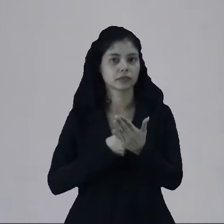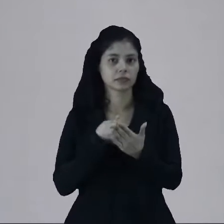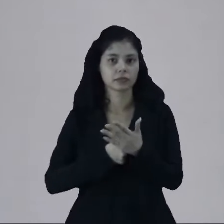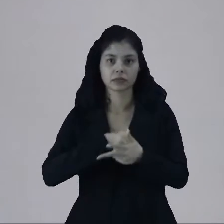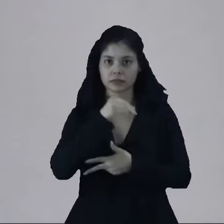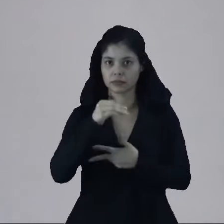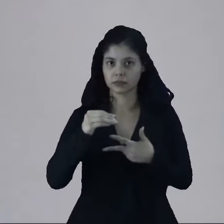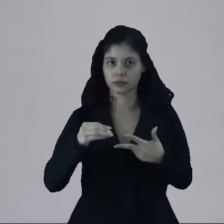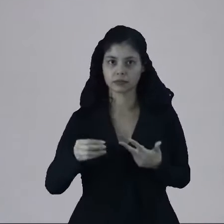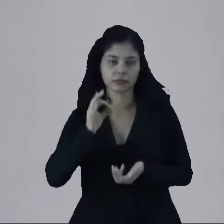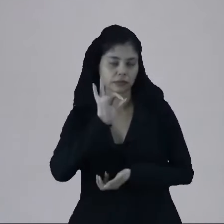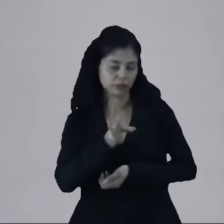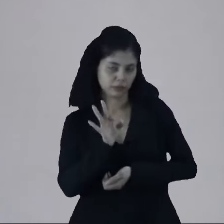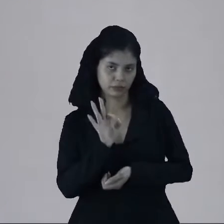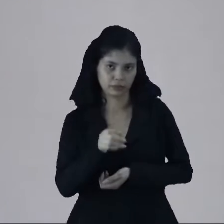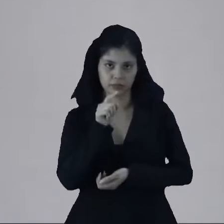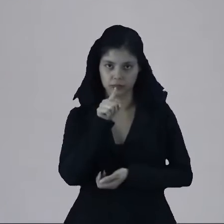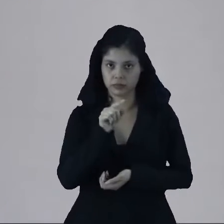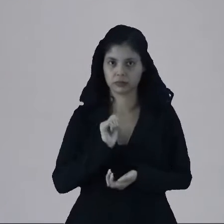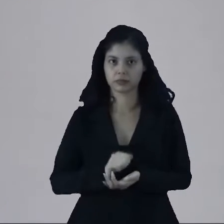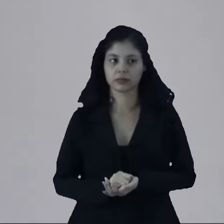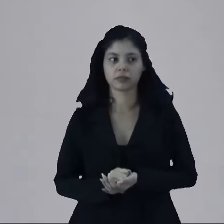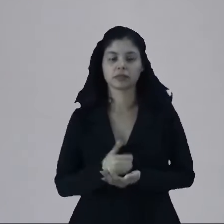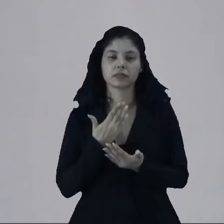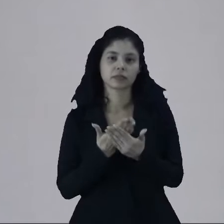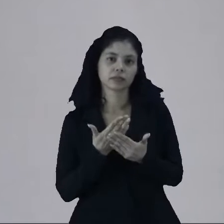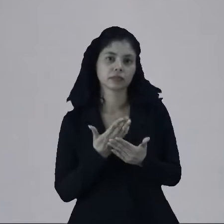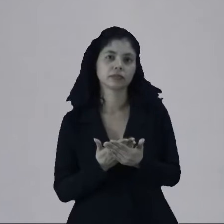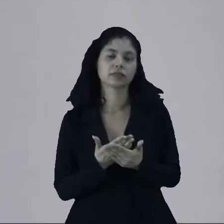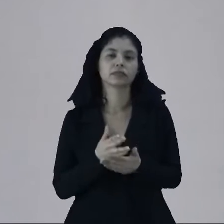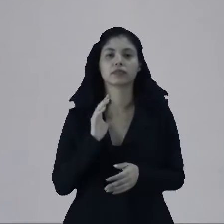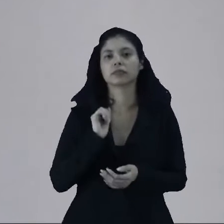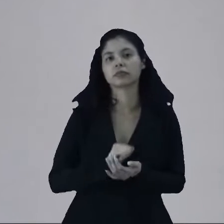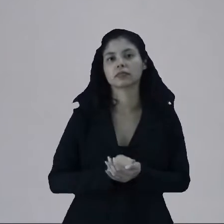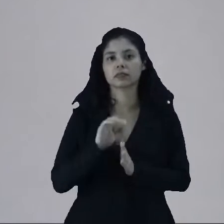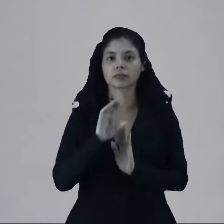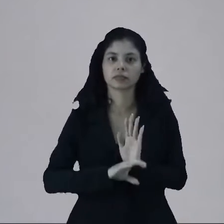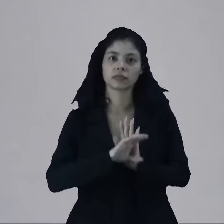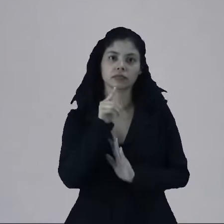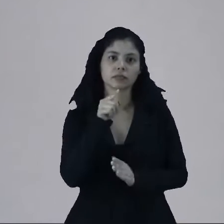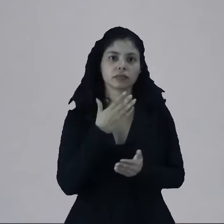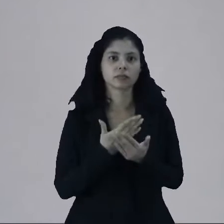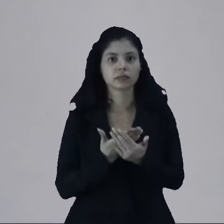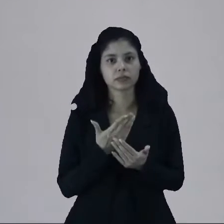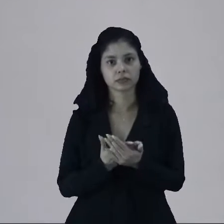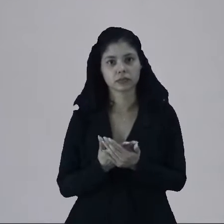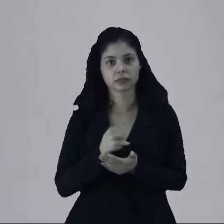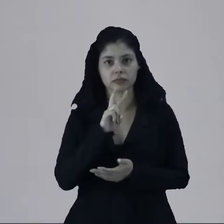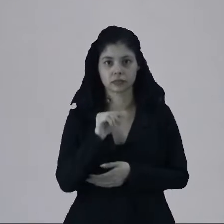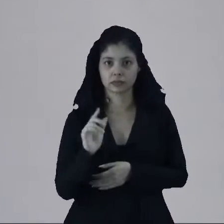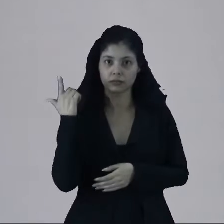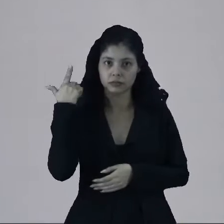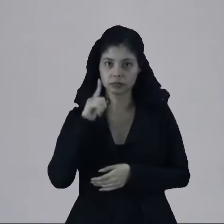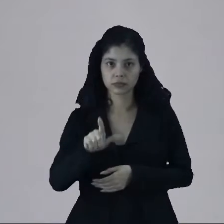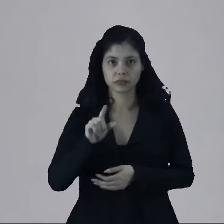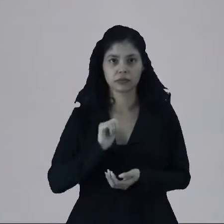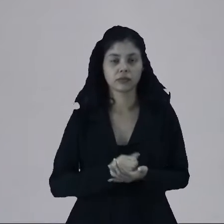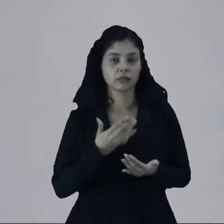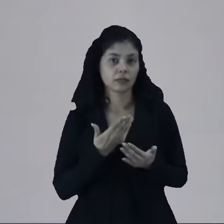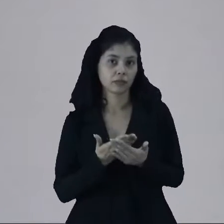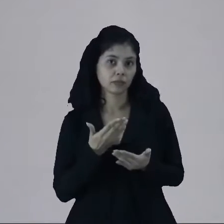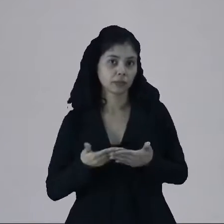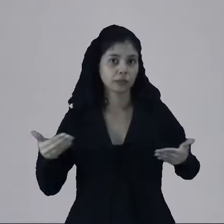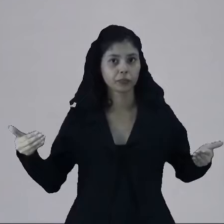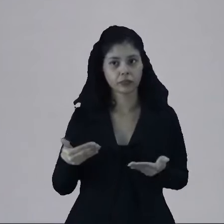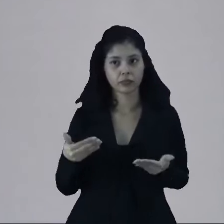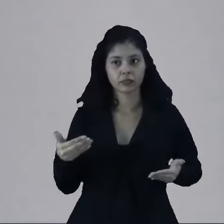no Enem e você com certeza, com posse dessa aula e dos conteúdos que você está estudando, vai arrasar. Então, na aula de hoje, a